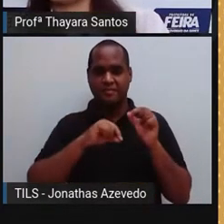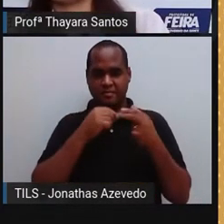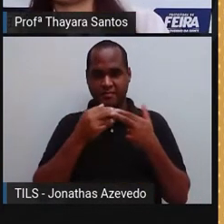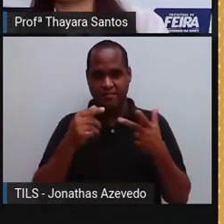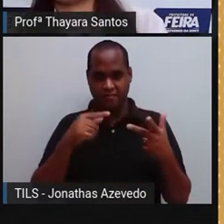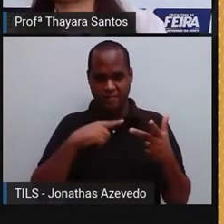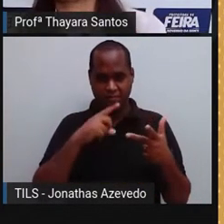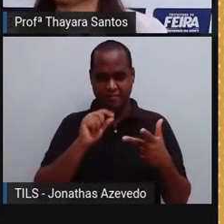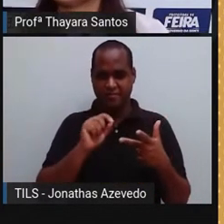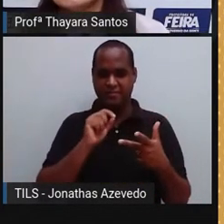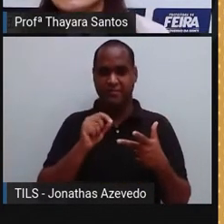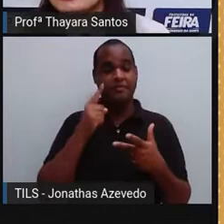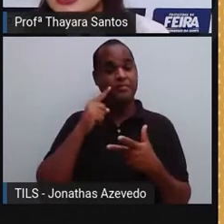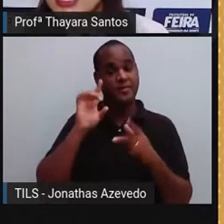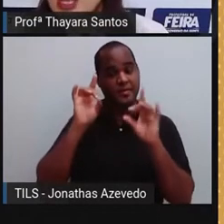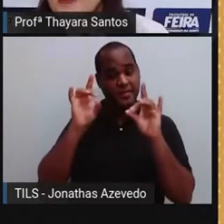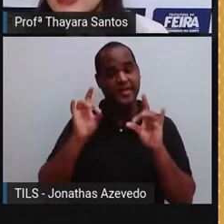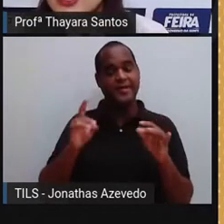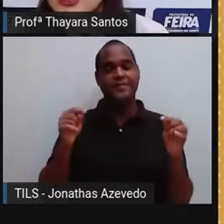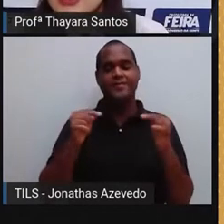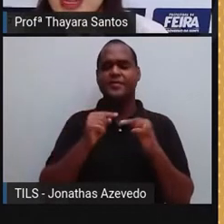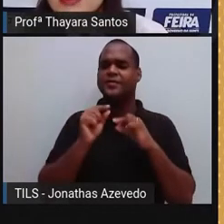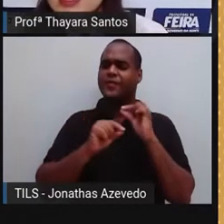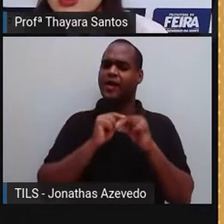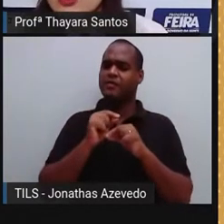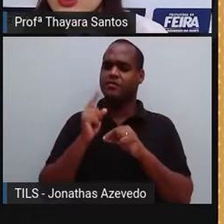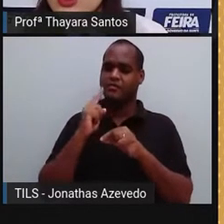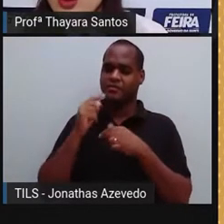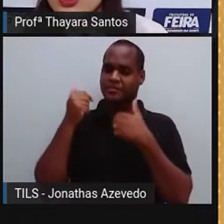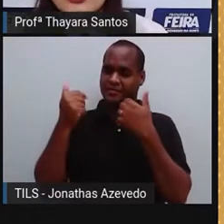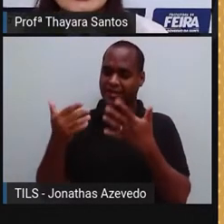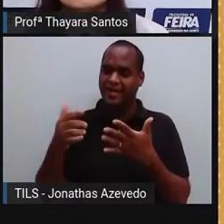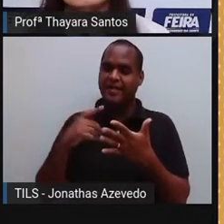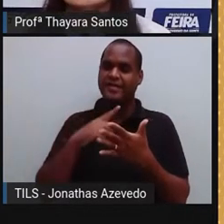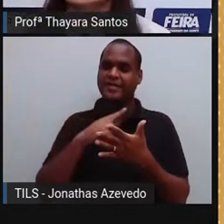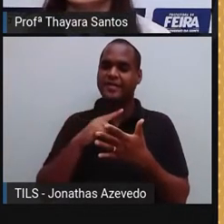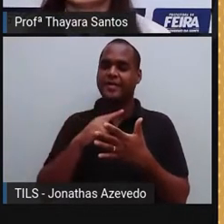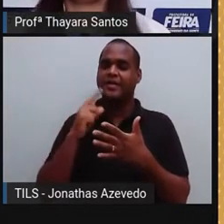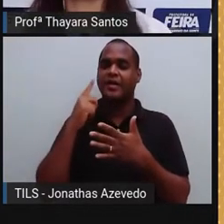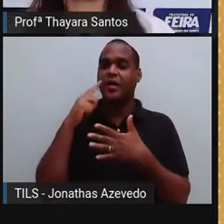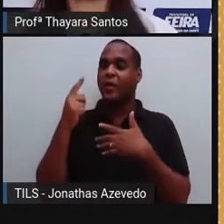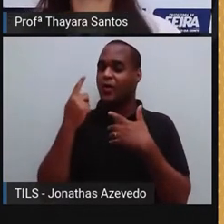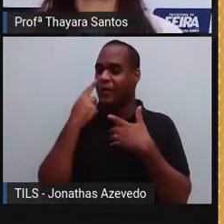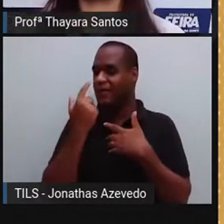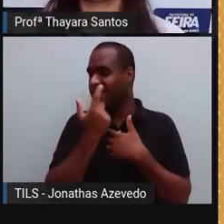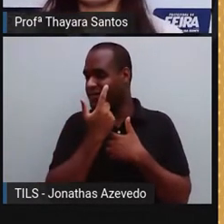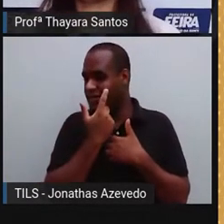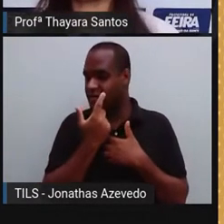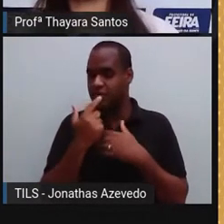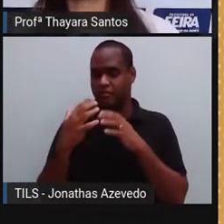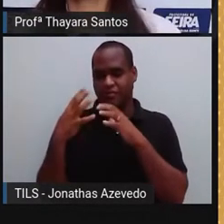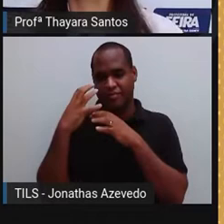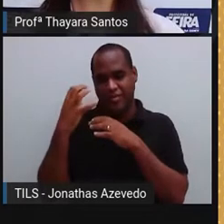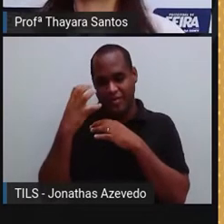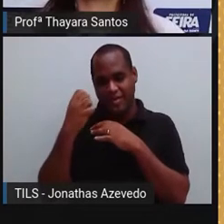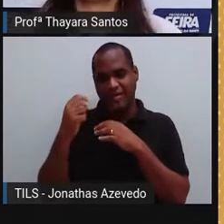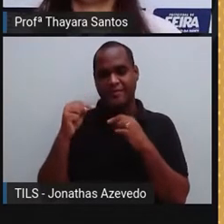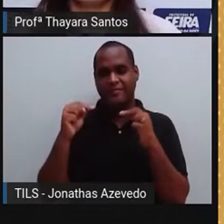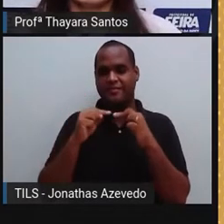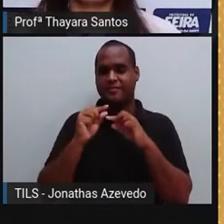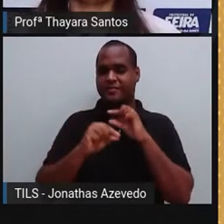especiais que ficam localizadas lá na retina, que é a parte de trás aqui do nosso olho, que vai se ligar a esse nervo óptico.